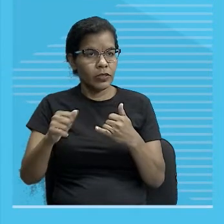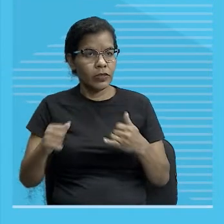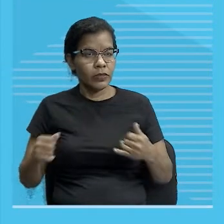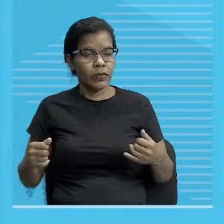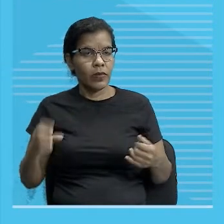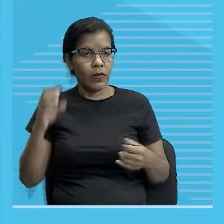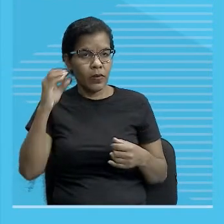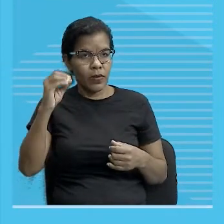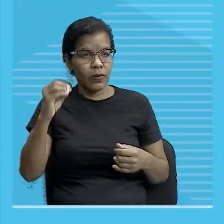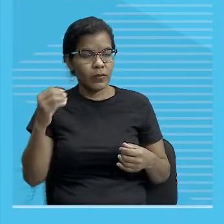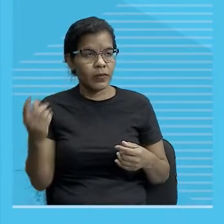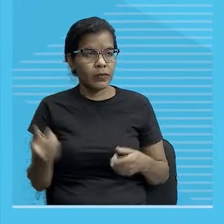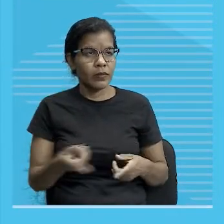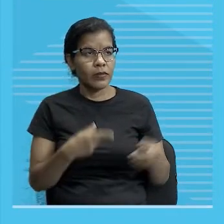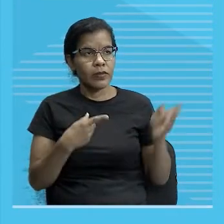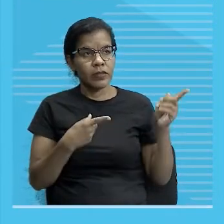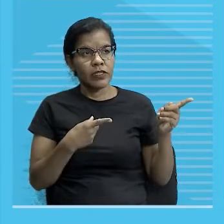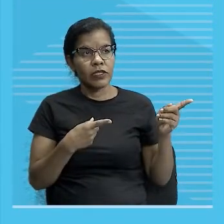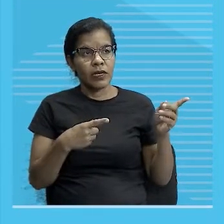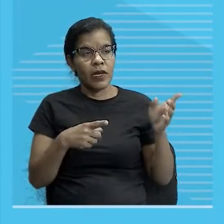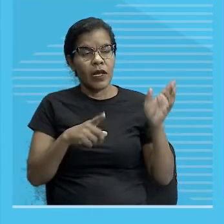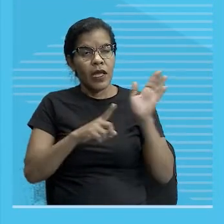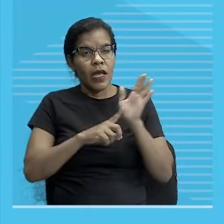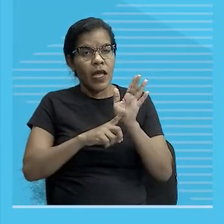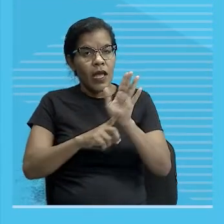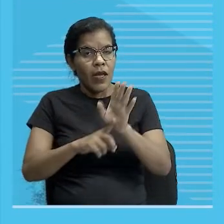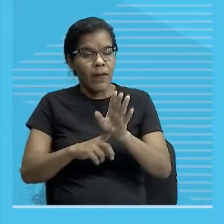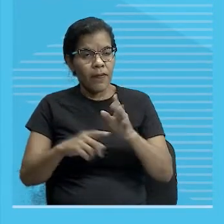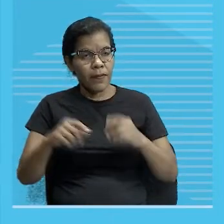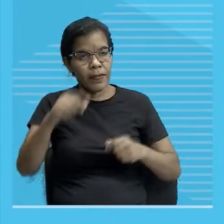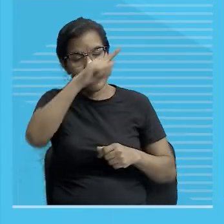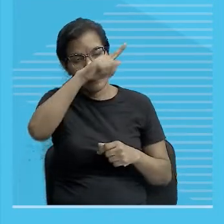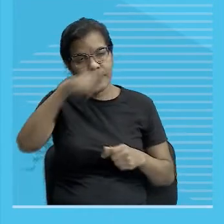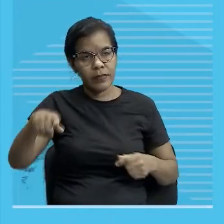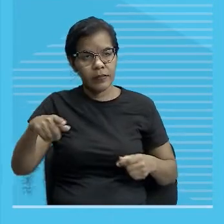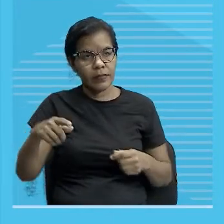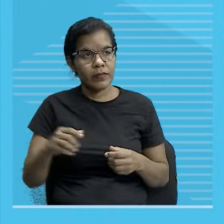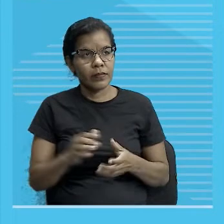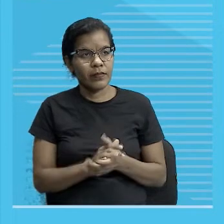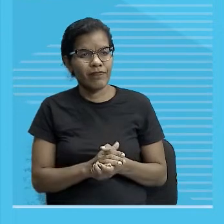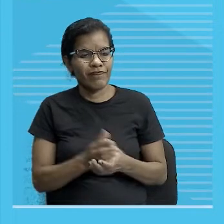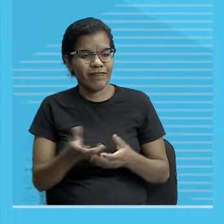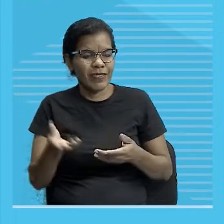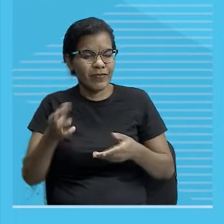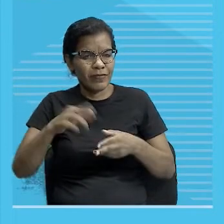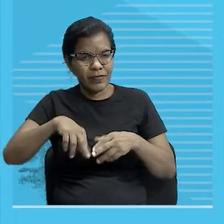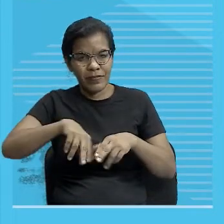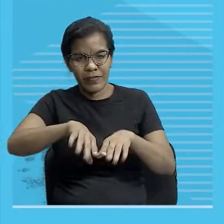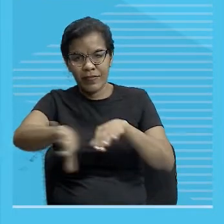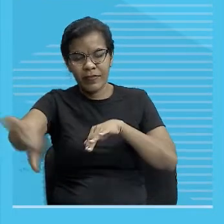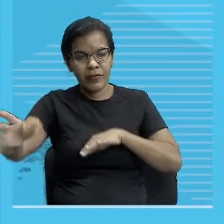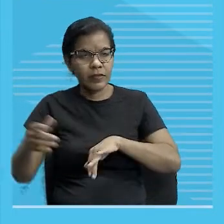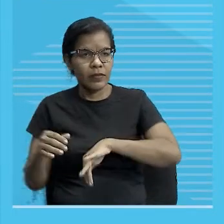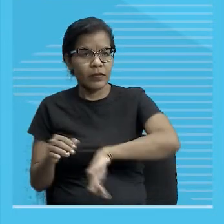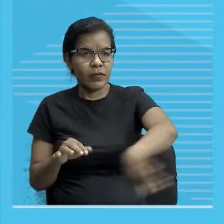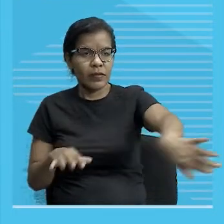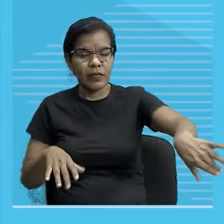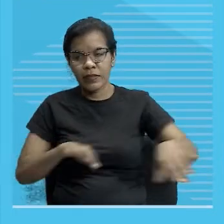ó, a ocorrência de crase, tá? Isso é um desvio com relação ao registro